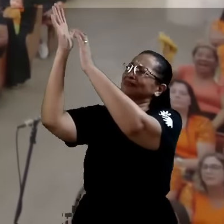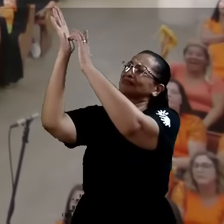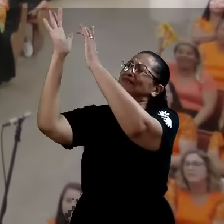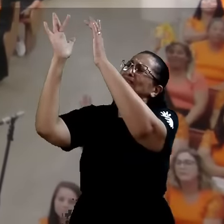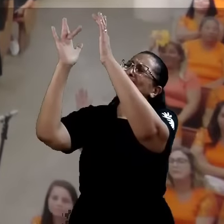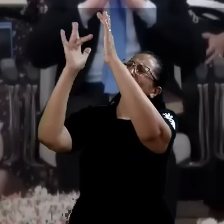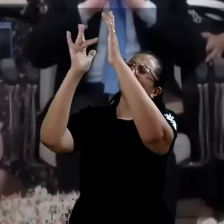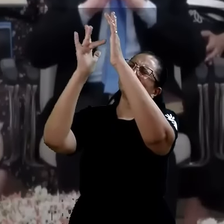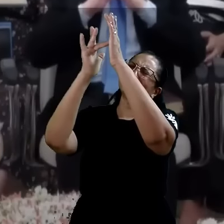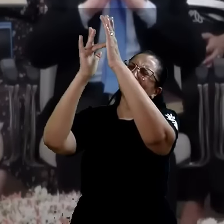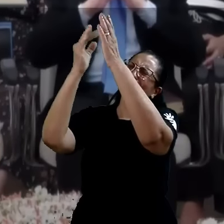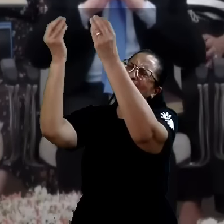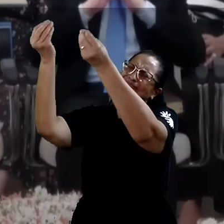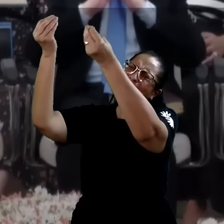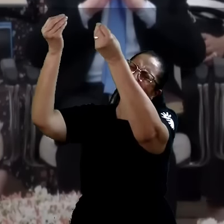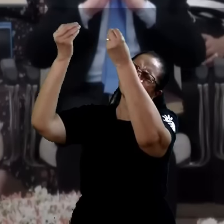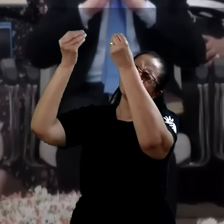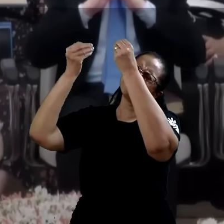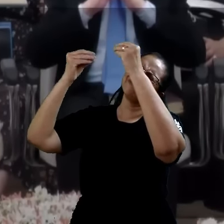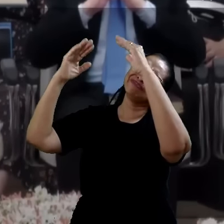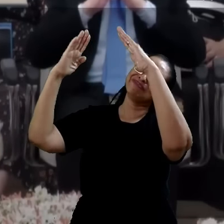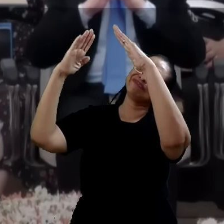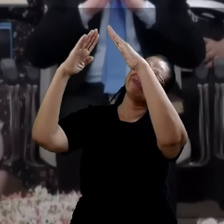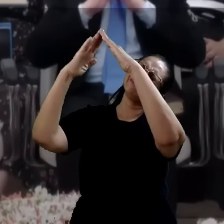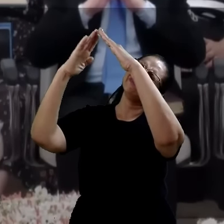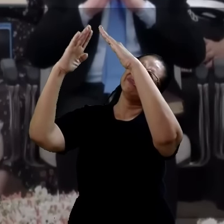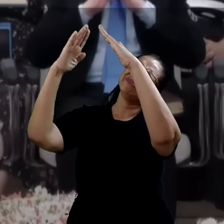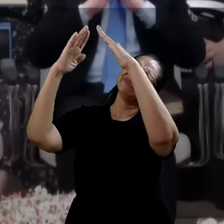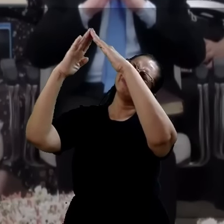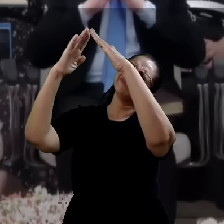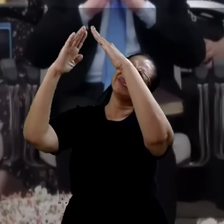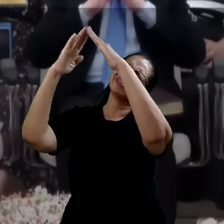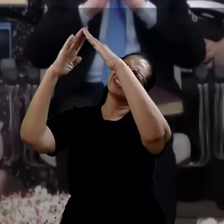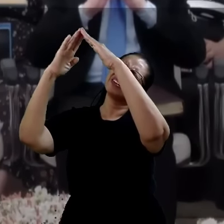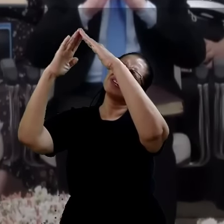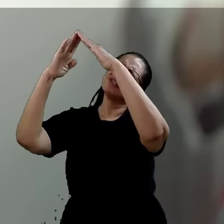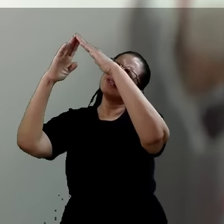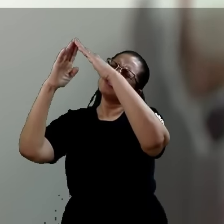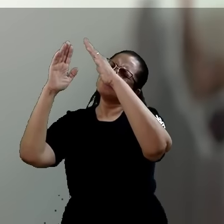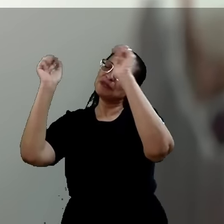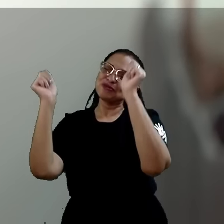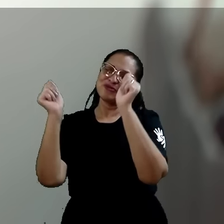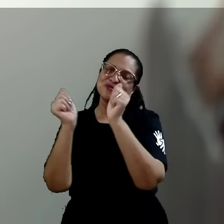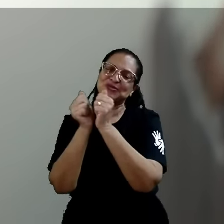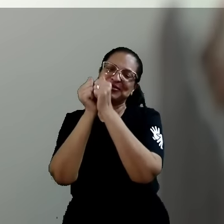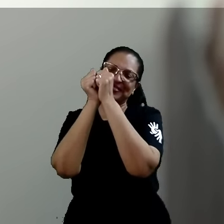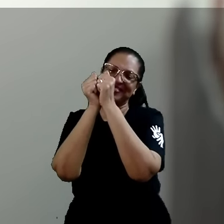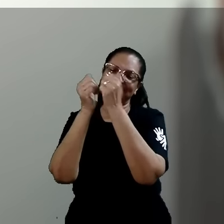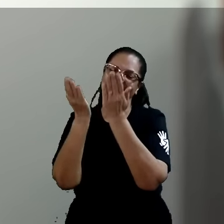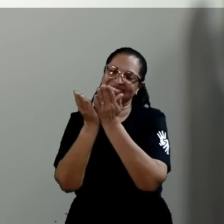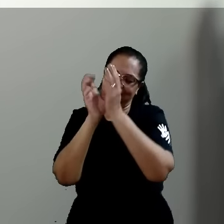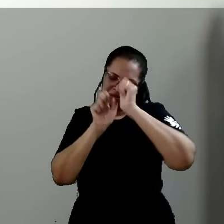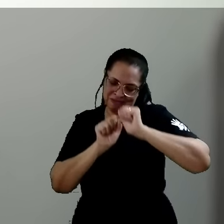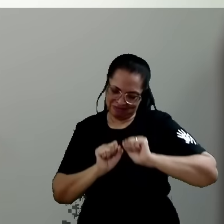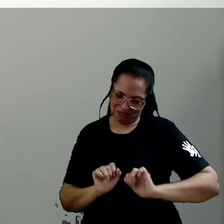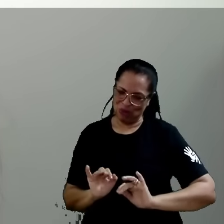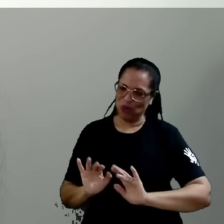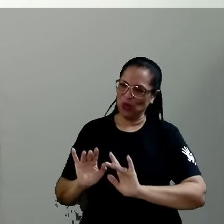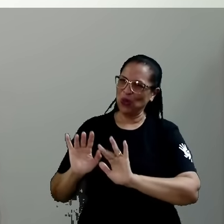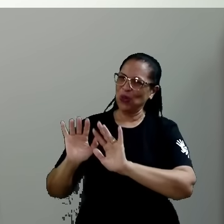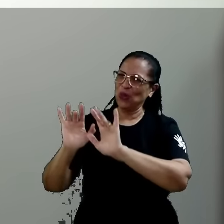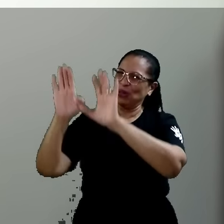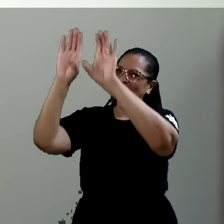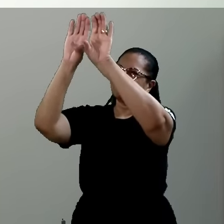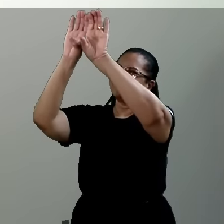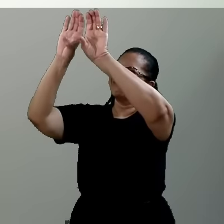um lugar eu canto PR avança ouvir com os crentes já imaginou Meu